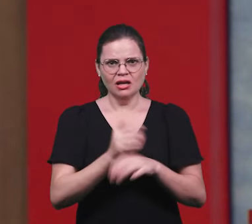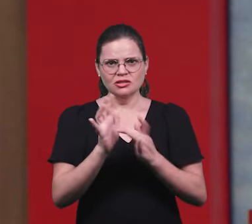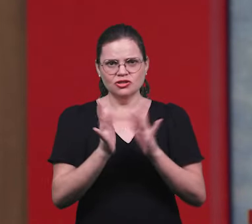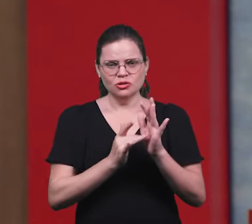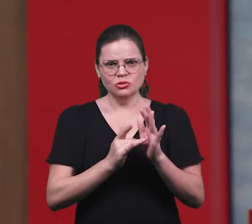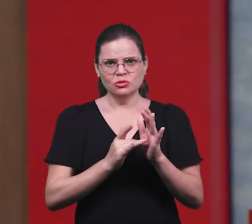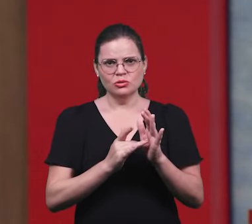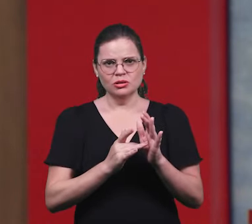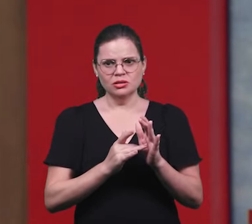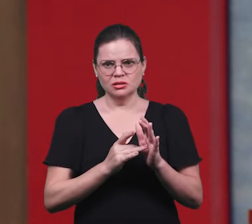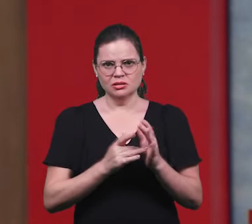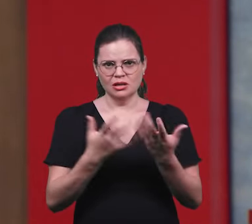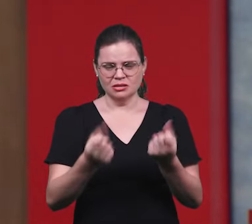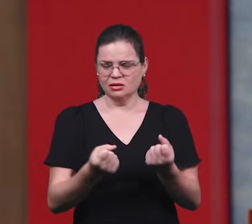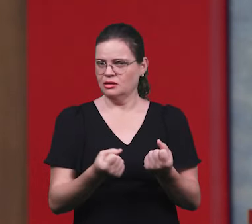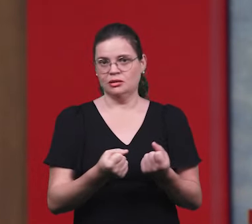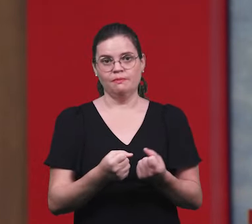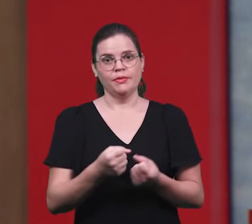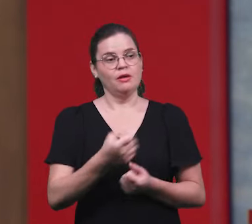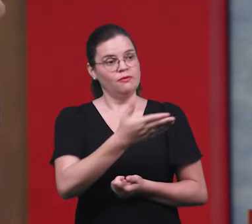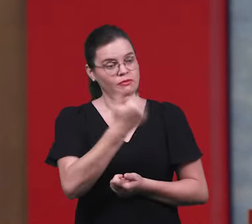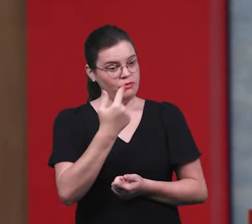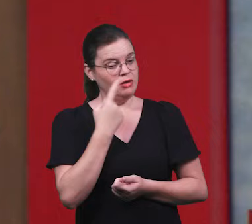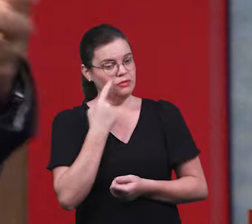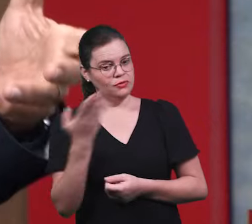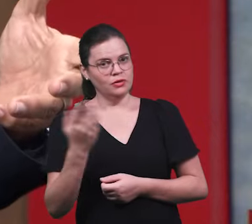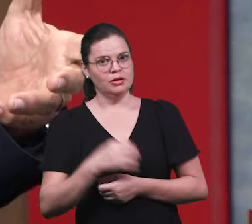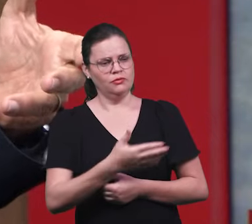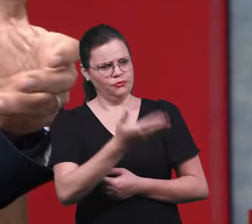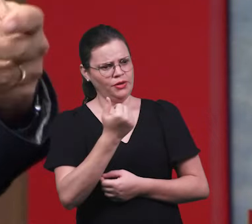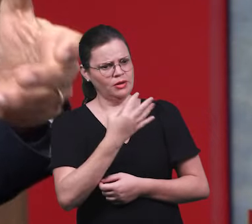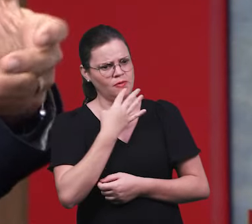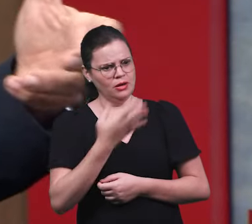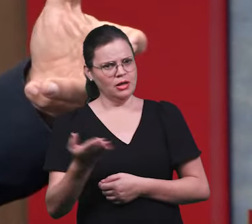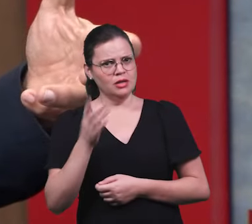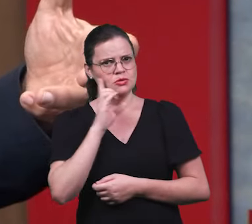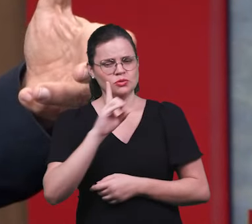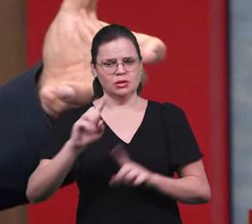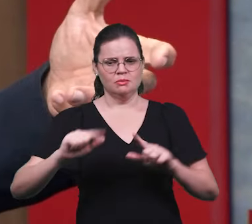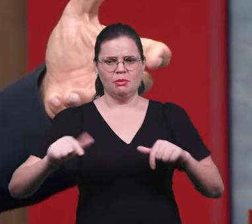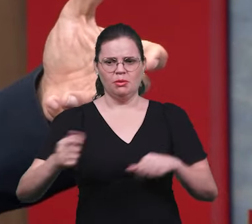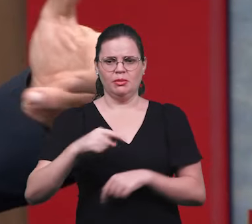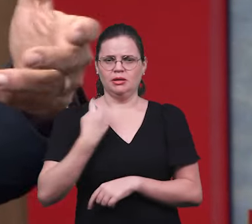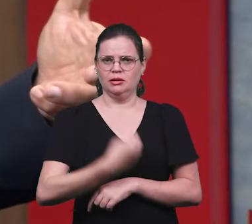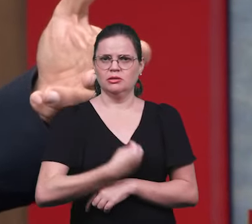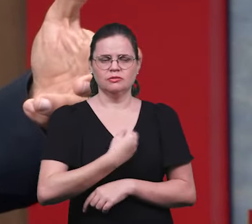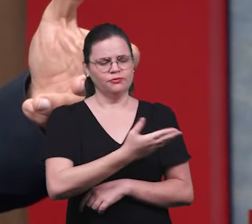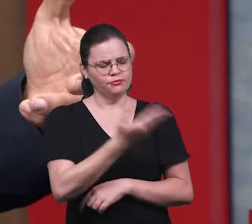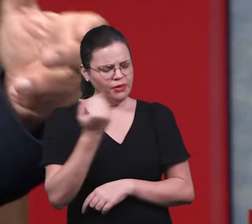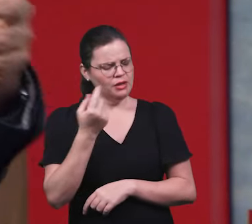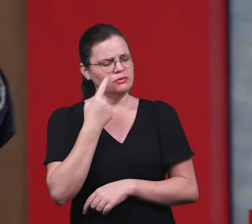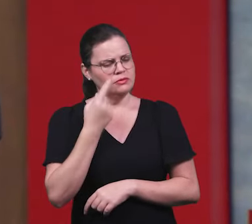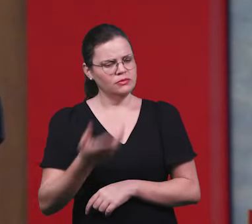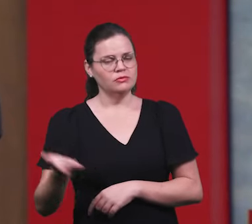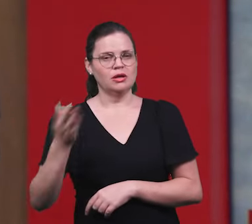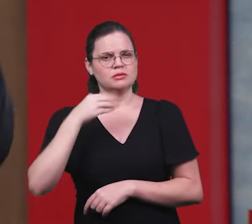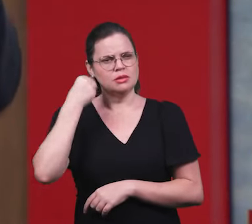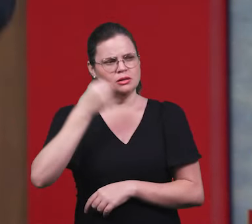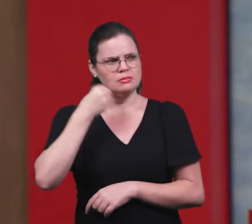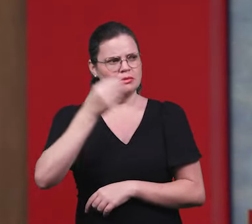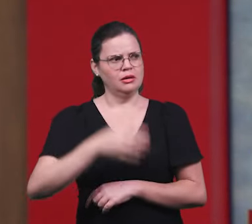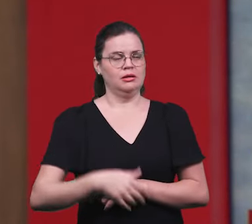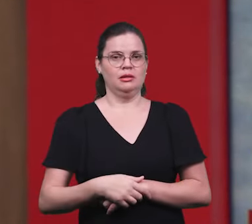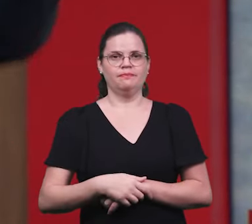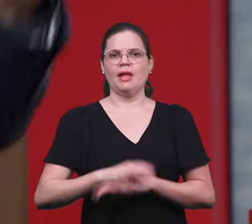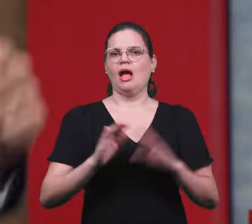A nossa mensagem é vem e vê. Vem, conheça o que Deus tem feito no nosso meio. Nossa mensagem é essa, não tem o intuito.